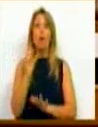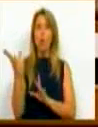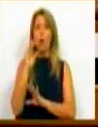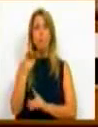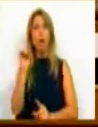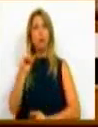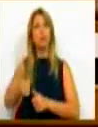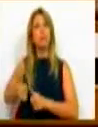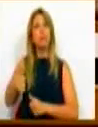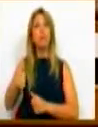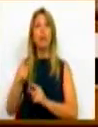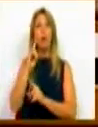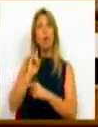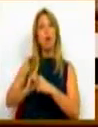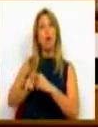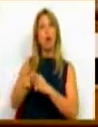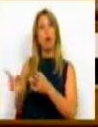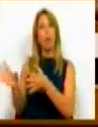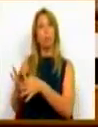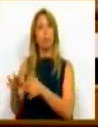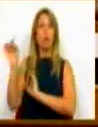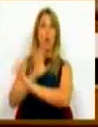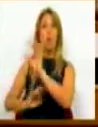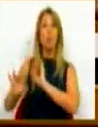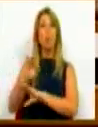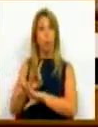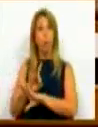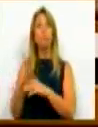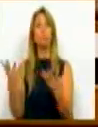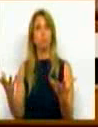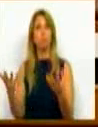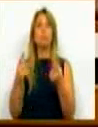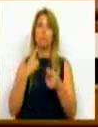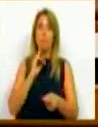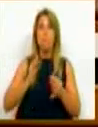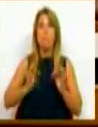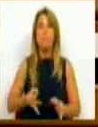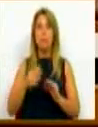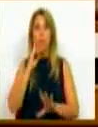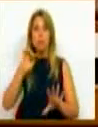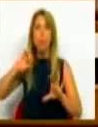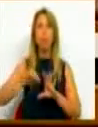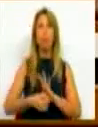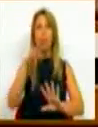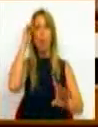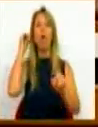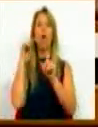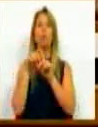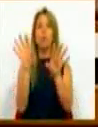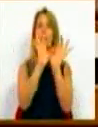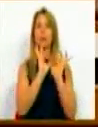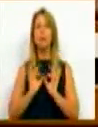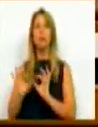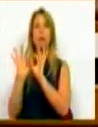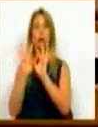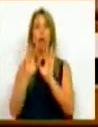ao ideal europeu, que são indissociáveis de um aprofundamento do destino político comum, da